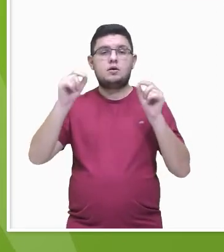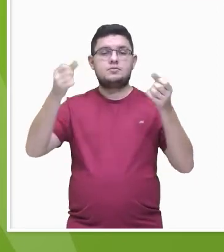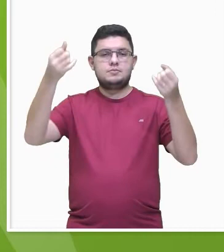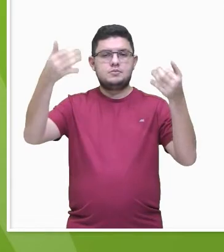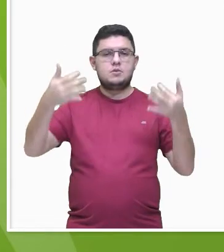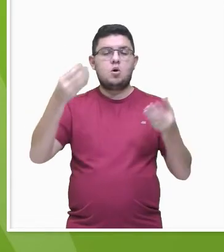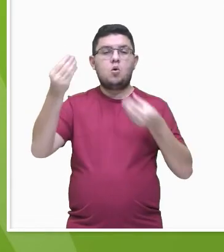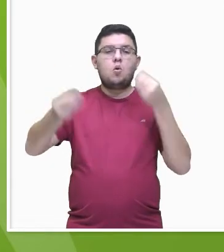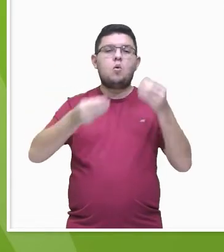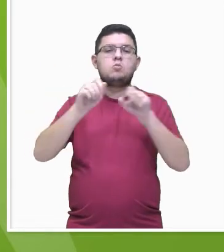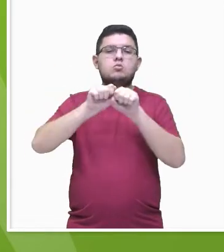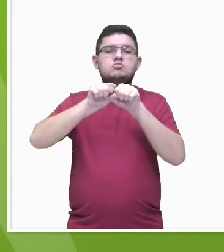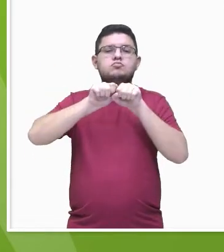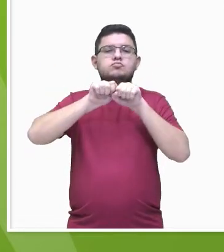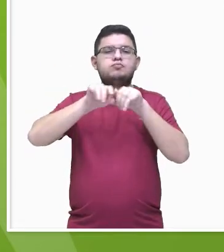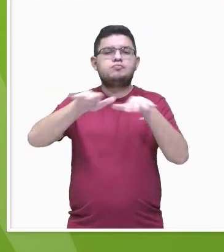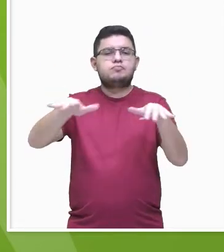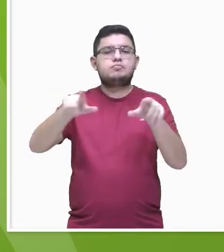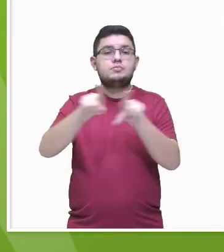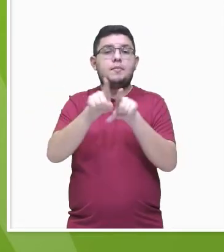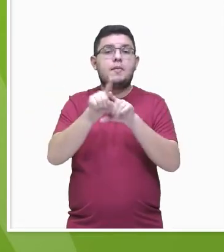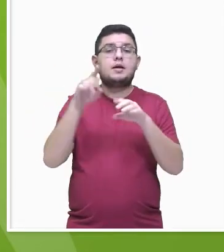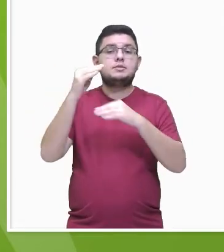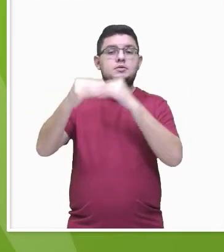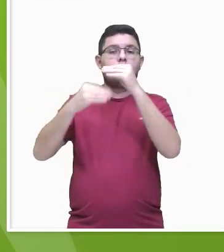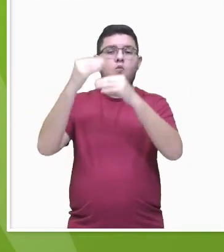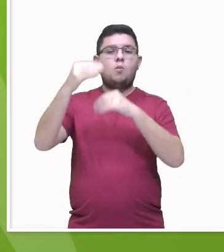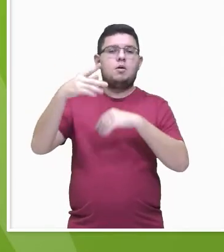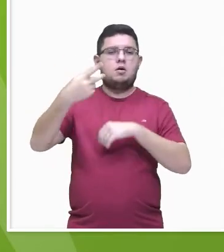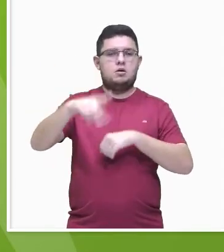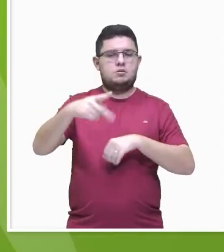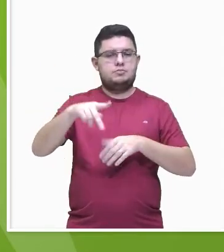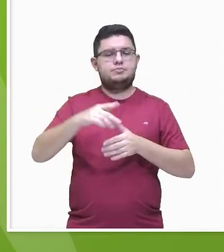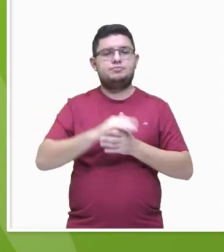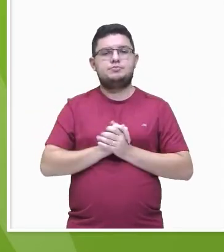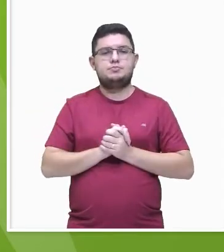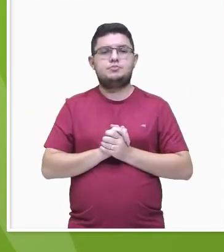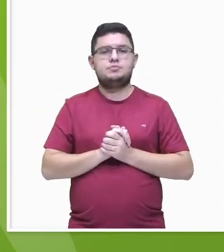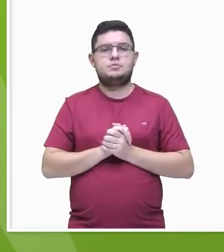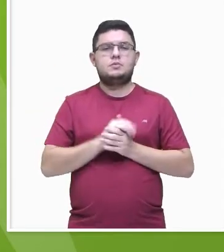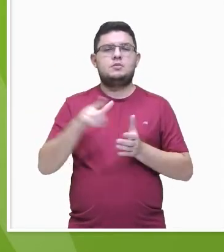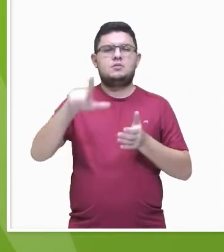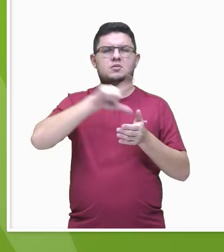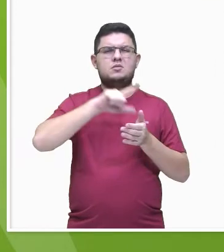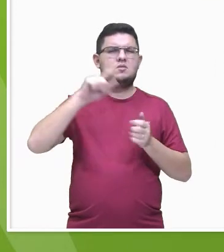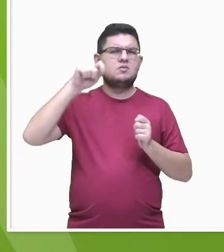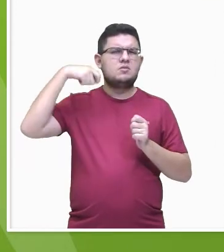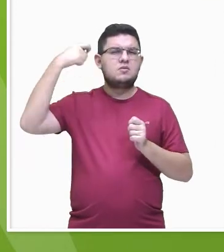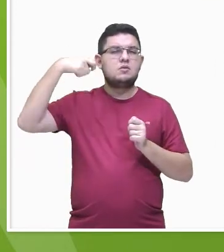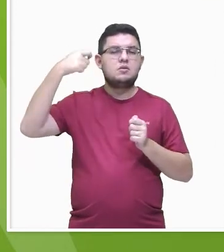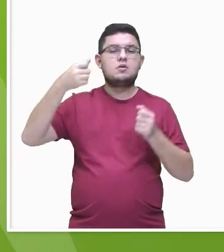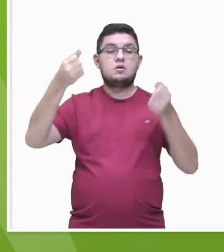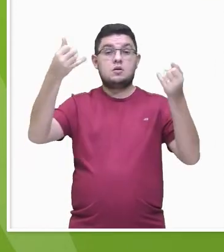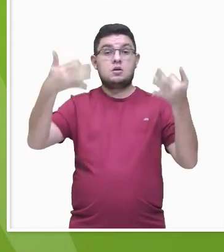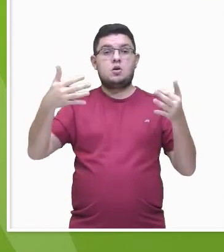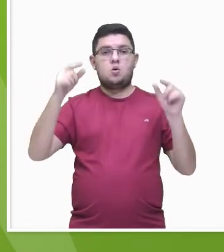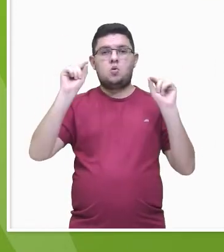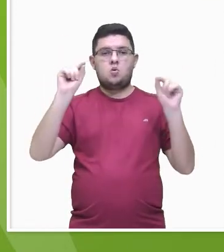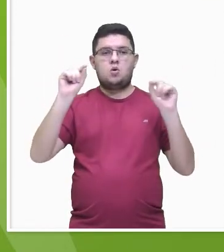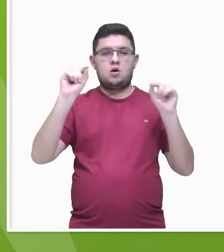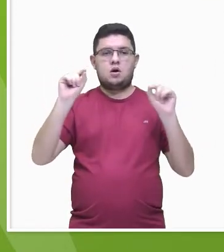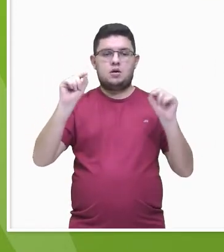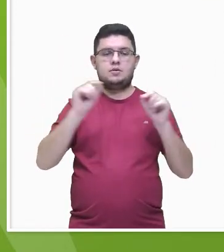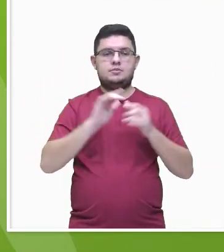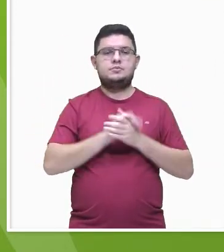reprodução e o desenvolvimento dos equinodermos. Embora aquele vídeo que a gente tenha assistido anteriormente, né, tenha dado ali